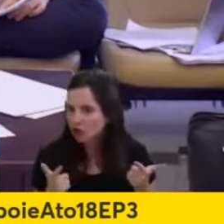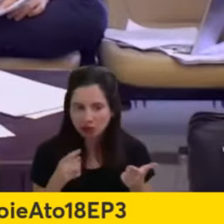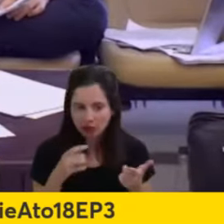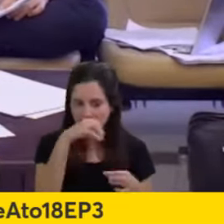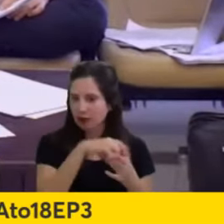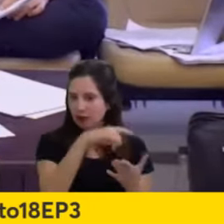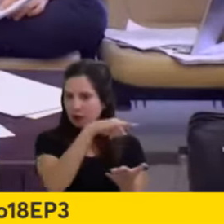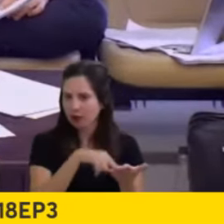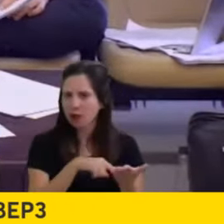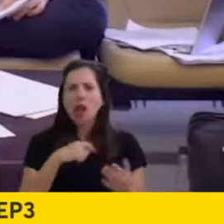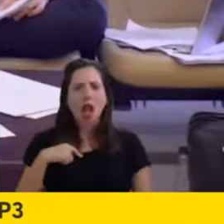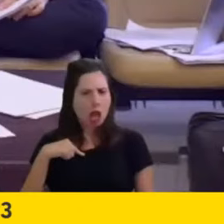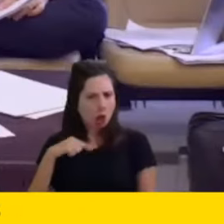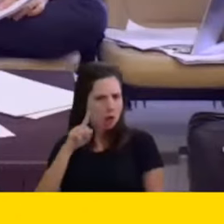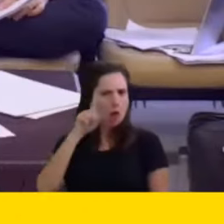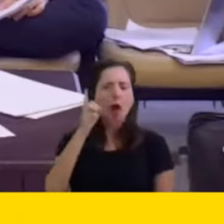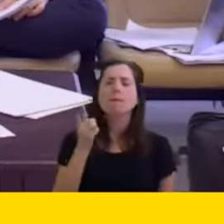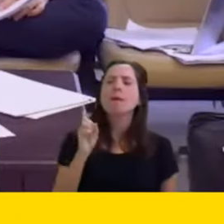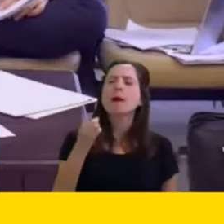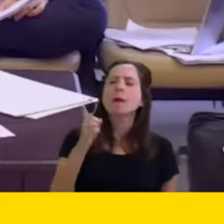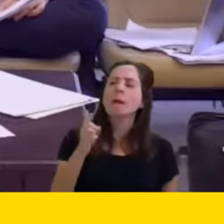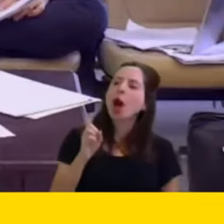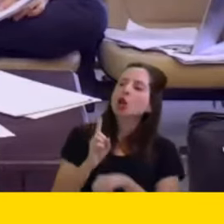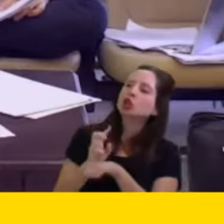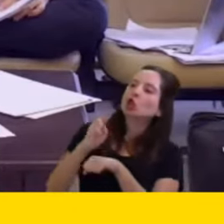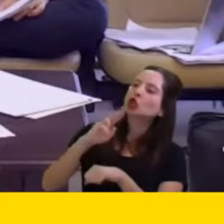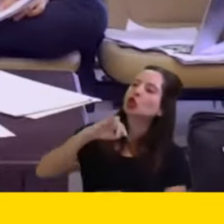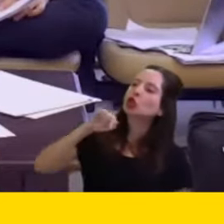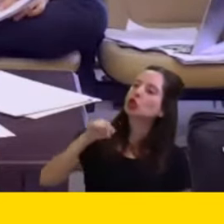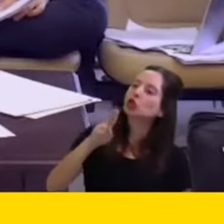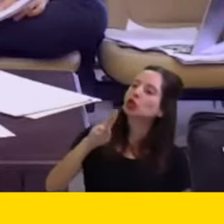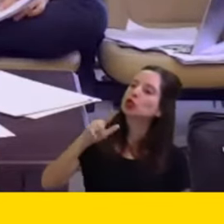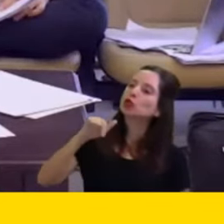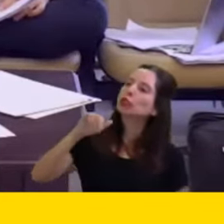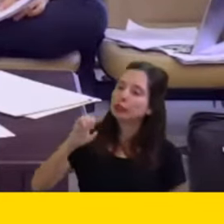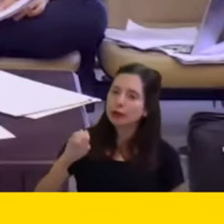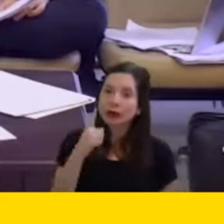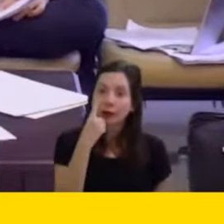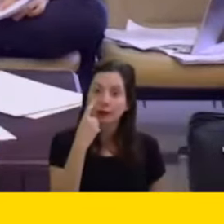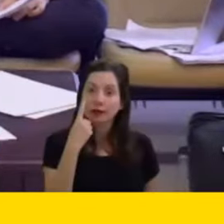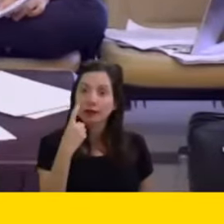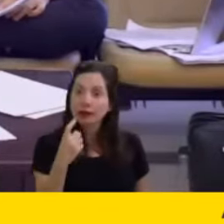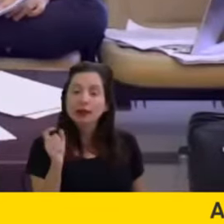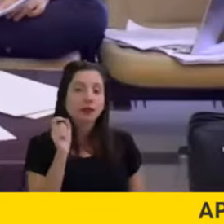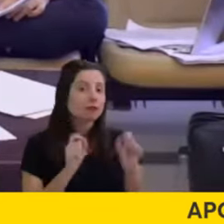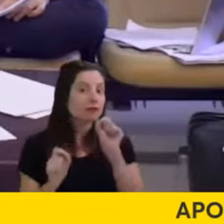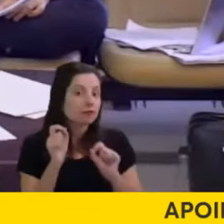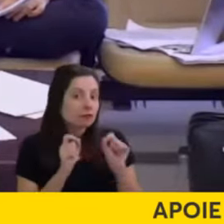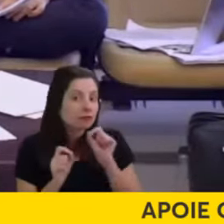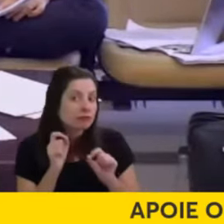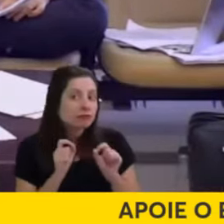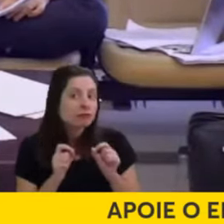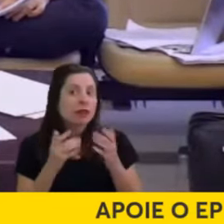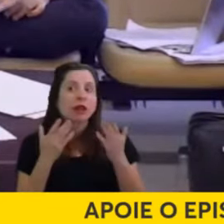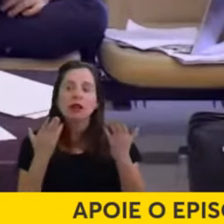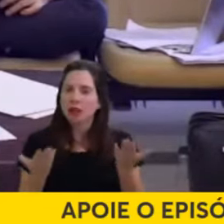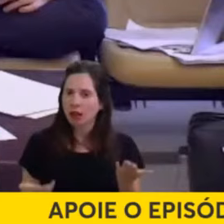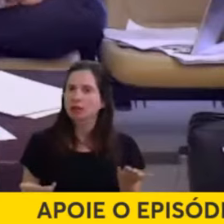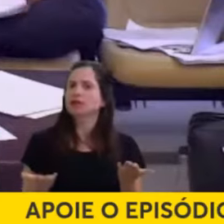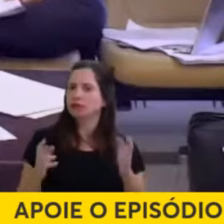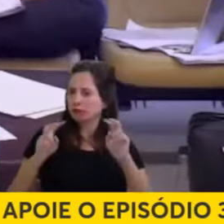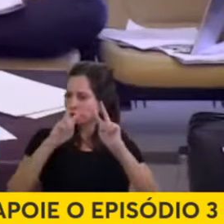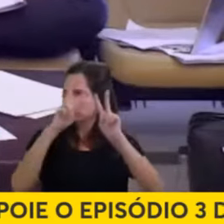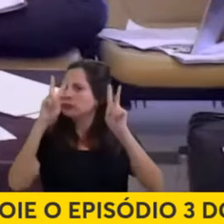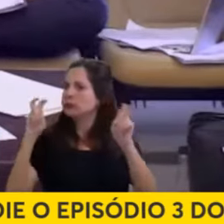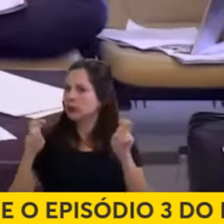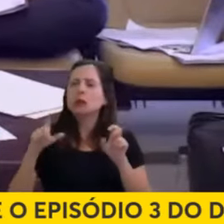cheguei a ler na imprensa Dr Júlio que o interesse do primeiro suplente era começar a advogar na eleitoral é um case de sucesso escolheu bem escolheu a